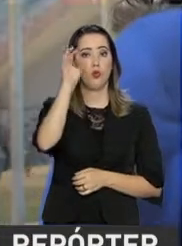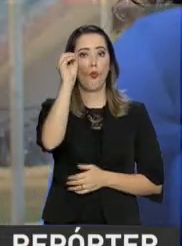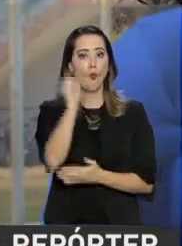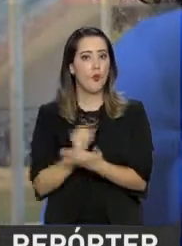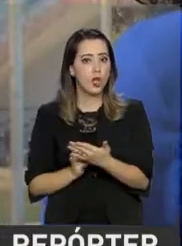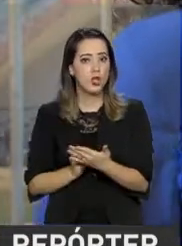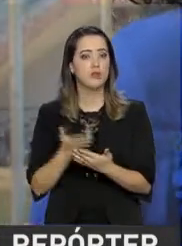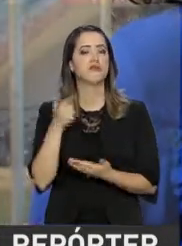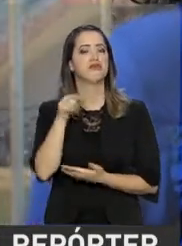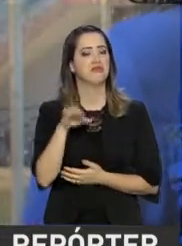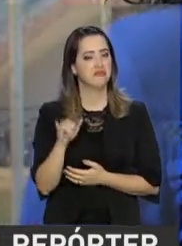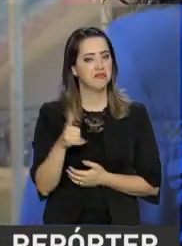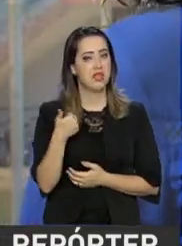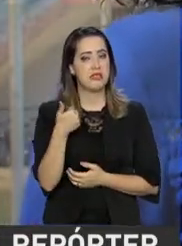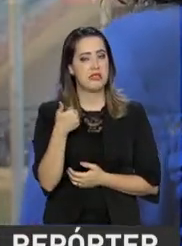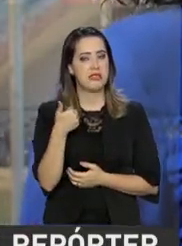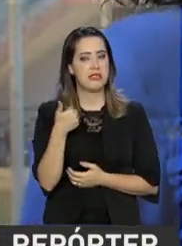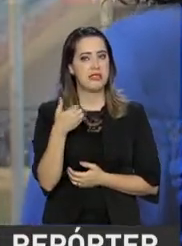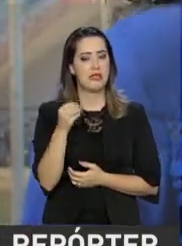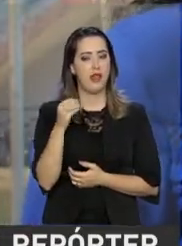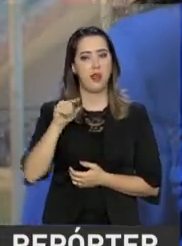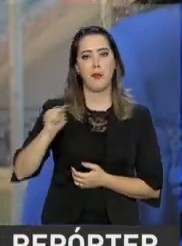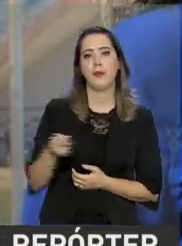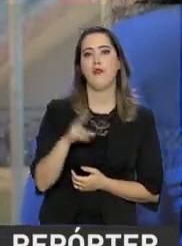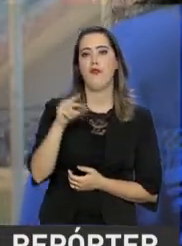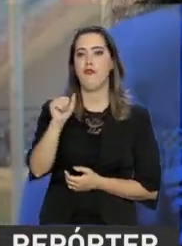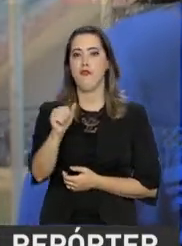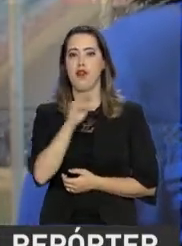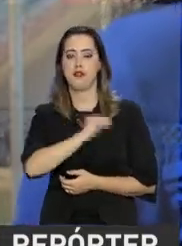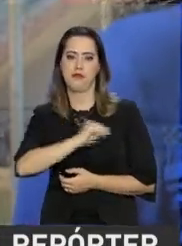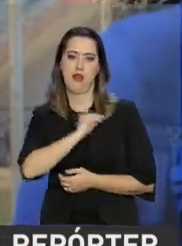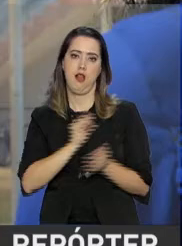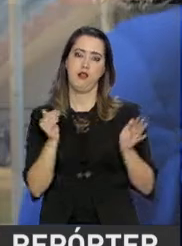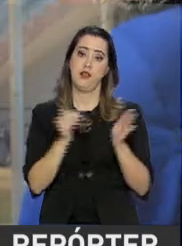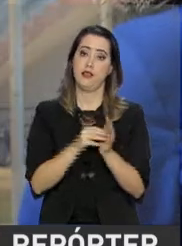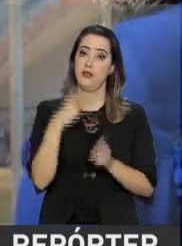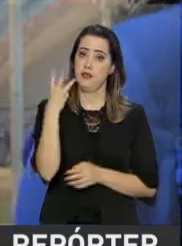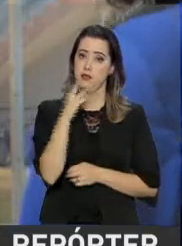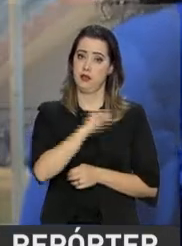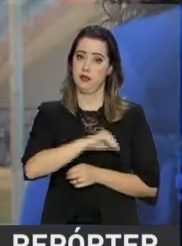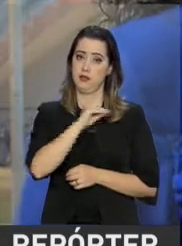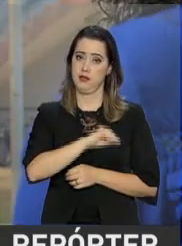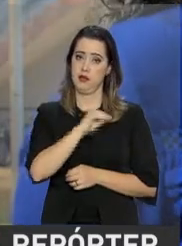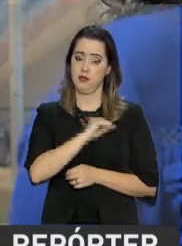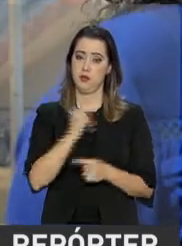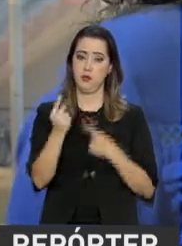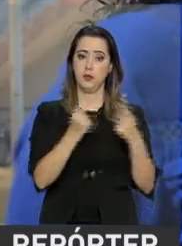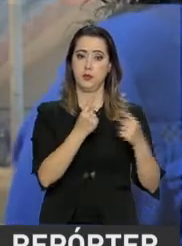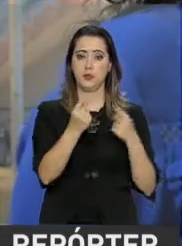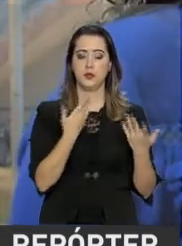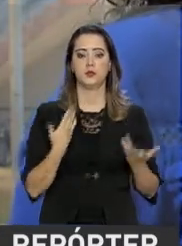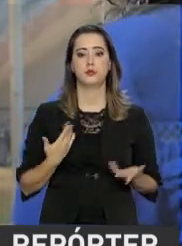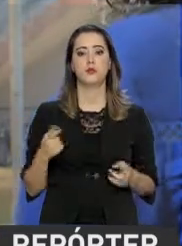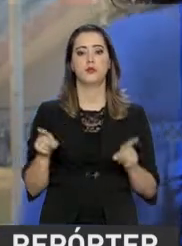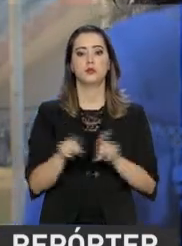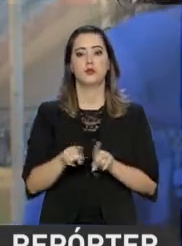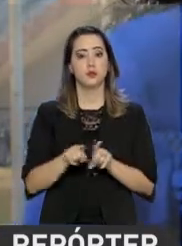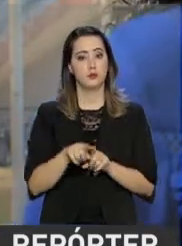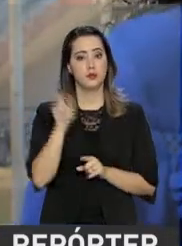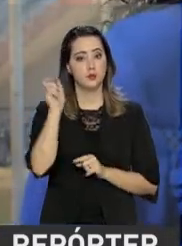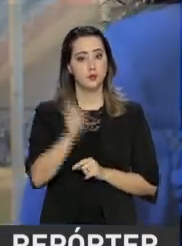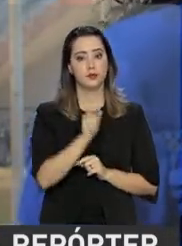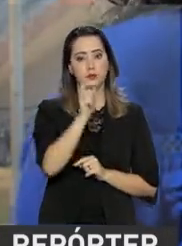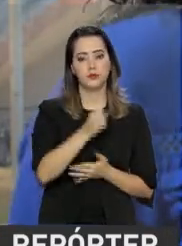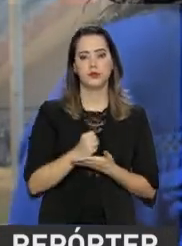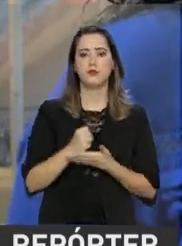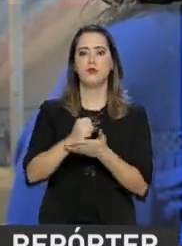Serão 100 mil vagas a juro zero para quem tem renda familiar de até 3 salários mínimos por pessoa. Além disso, o programa também vai